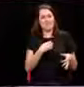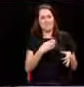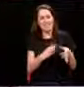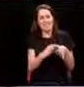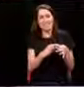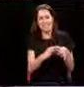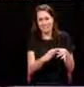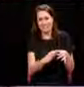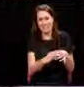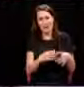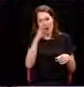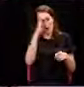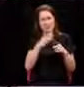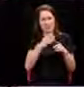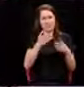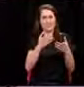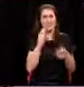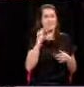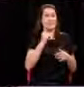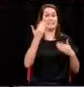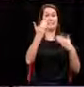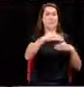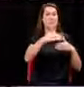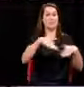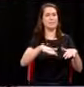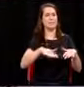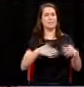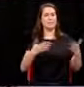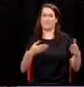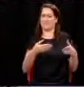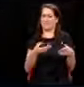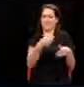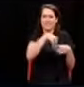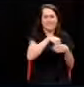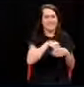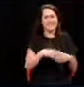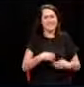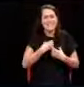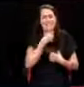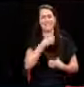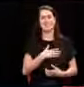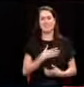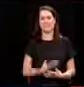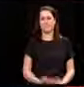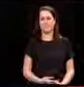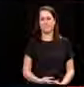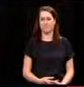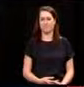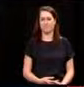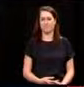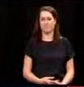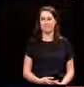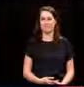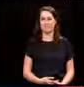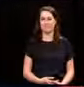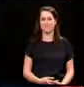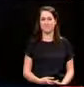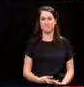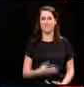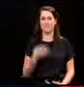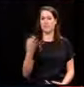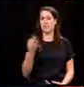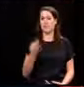aquela envolvência natural de ambos. Ora, de facto temos aqui esta importância de uma